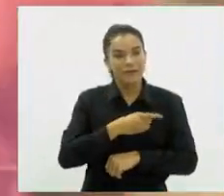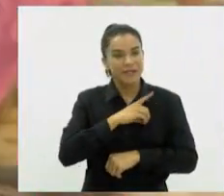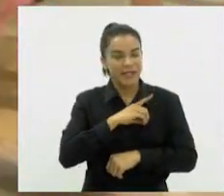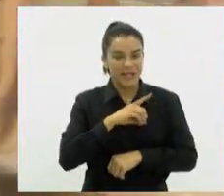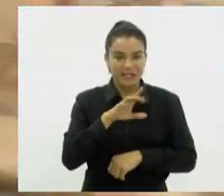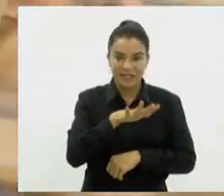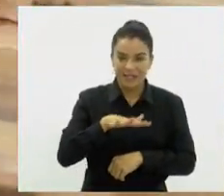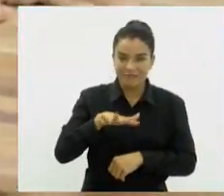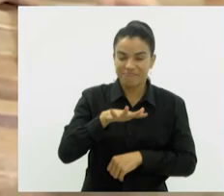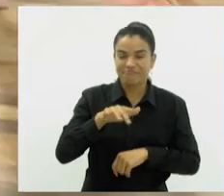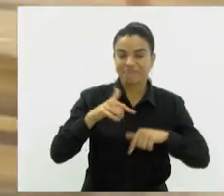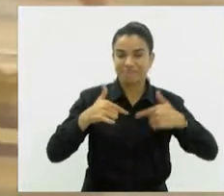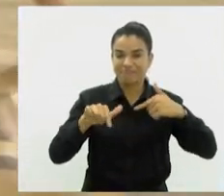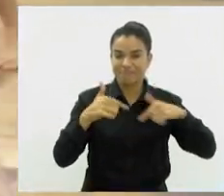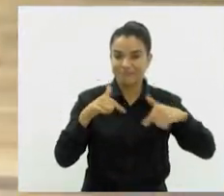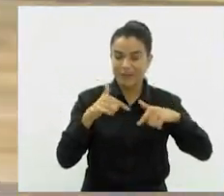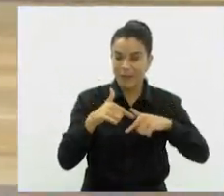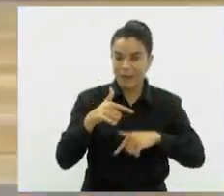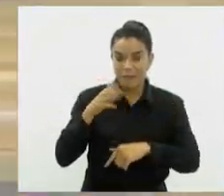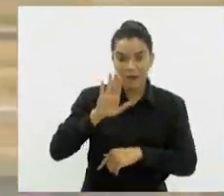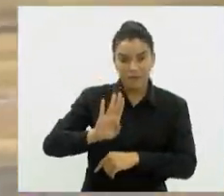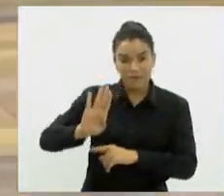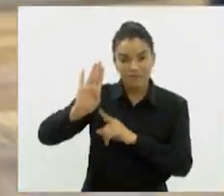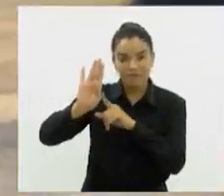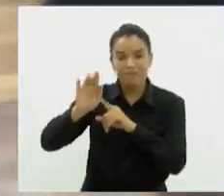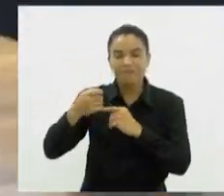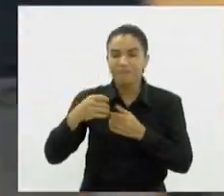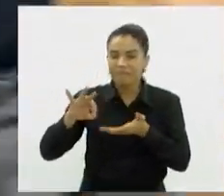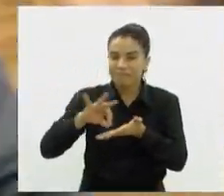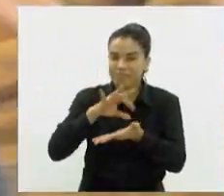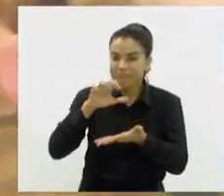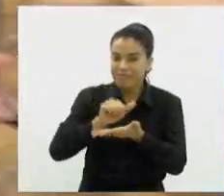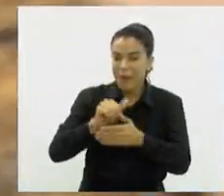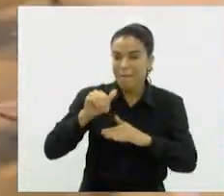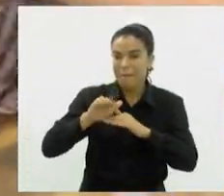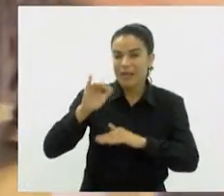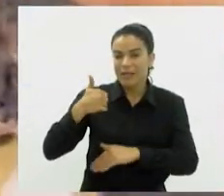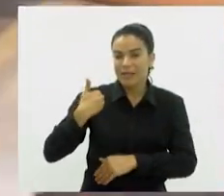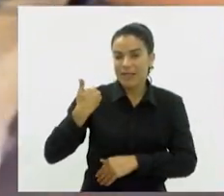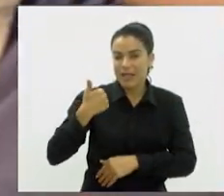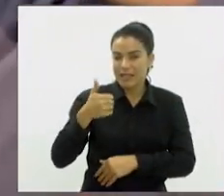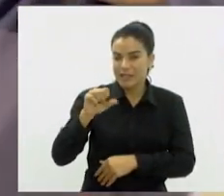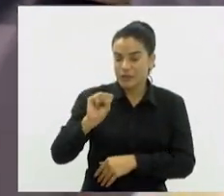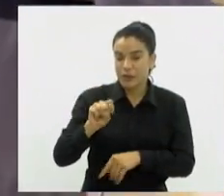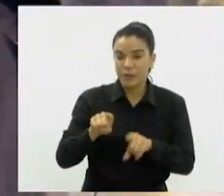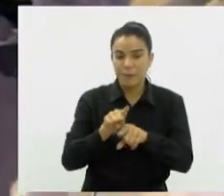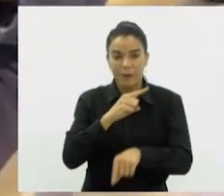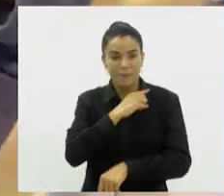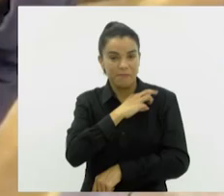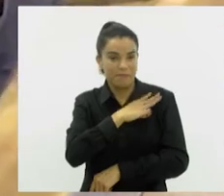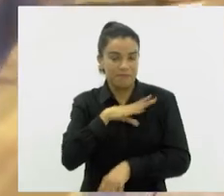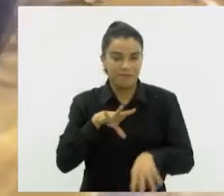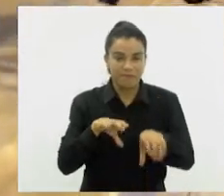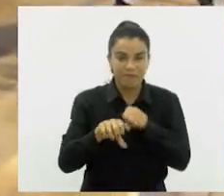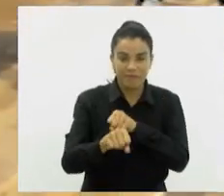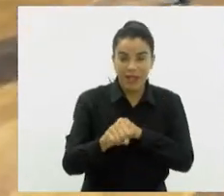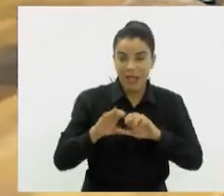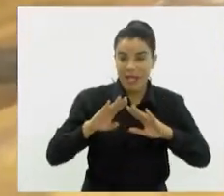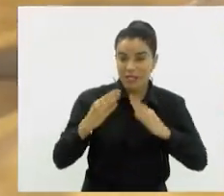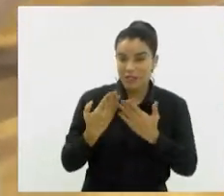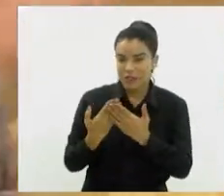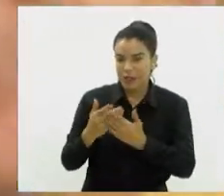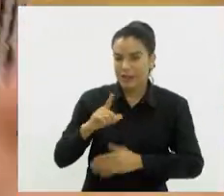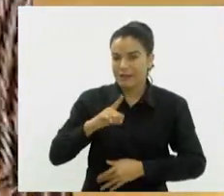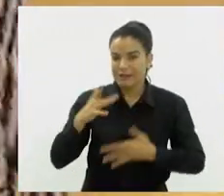Regional do Trabalho para se candidatar é preciso ter mais de 18 anos e o ensino médio com completo a escola conta com um